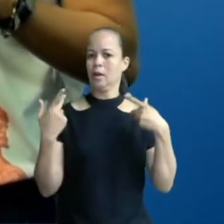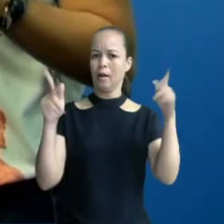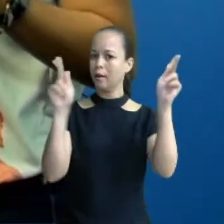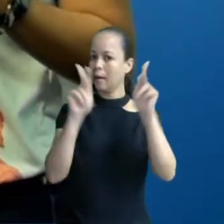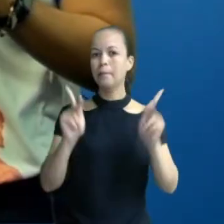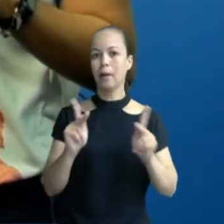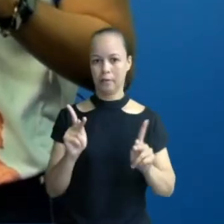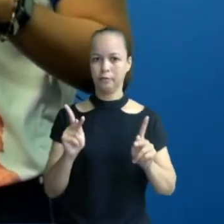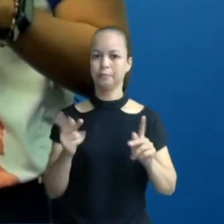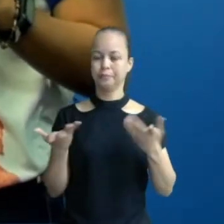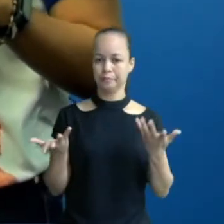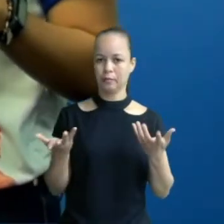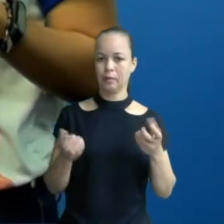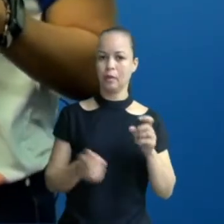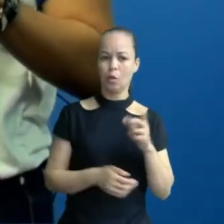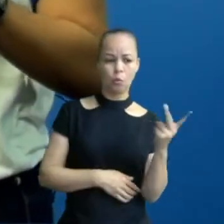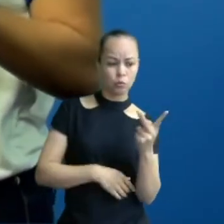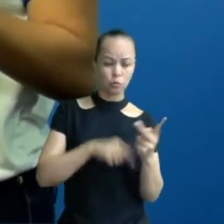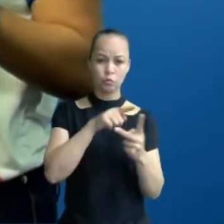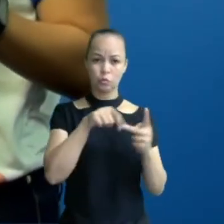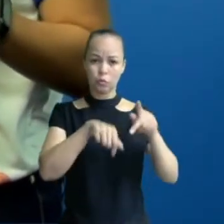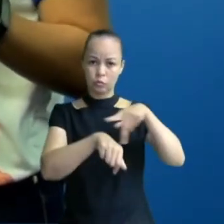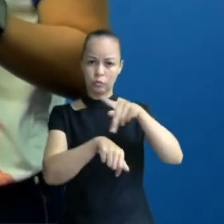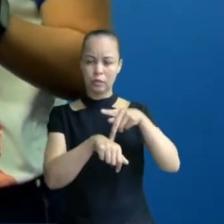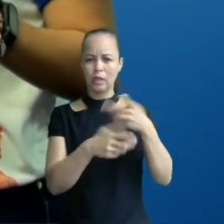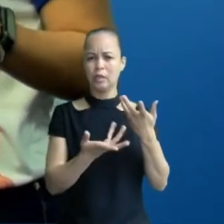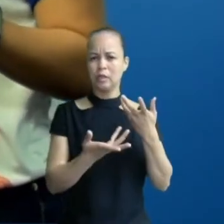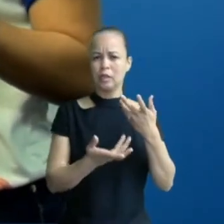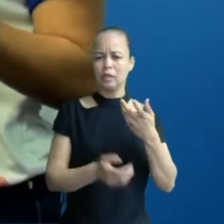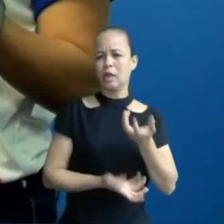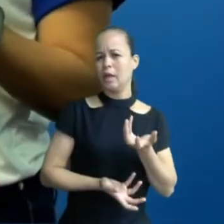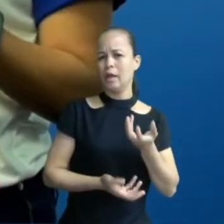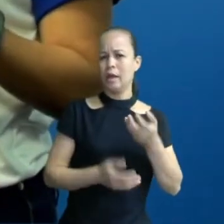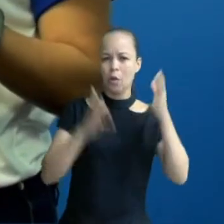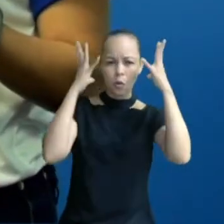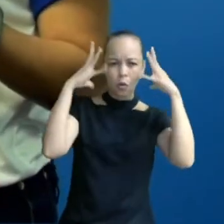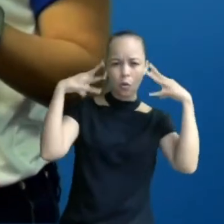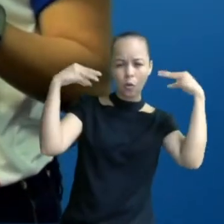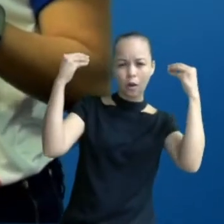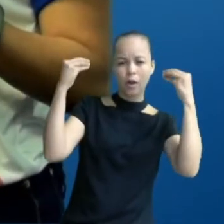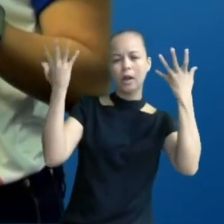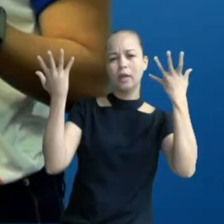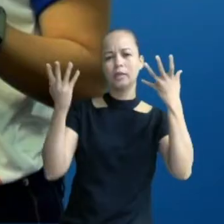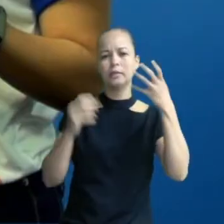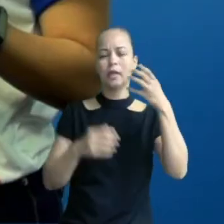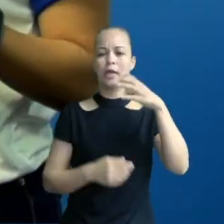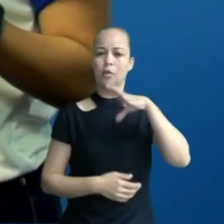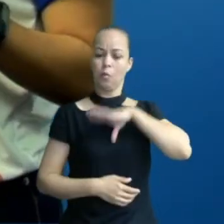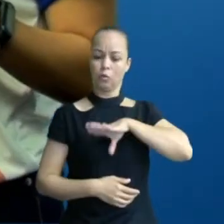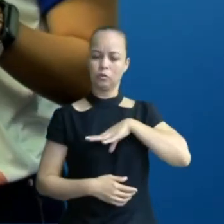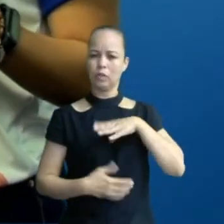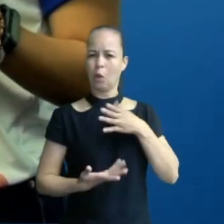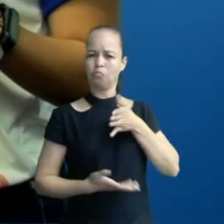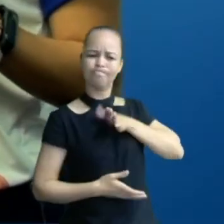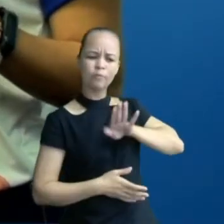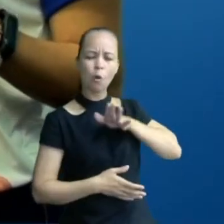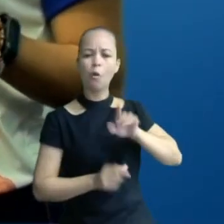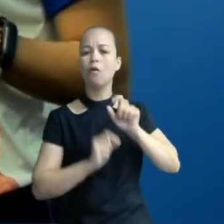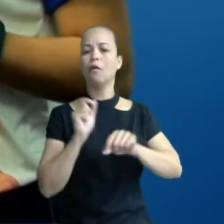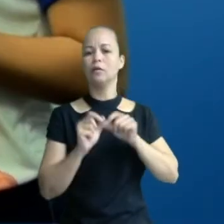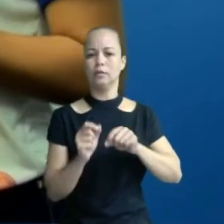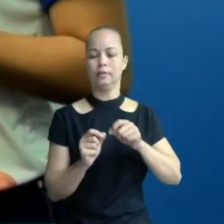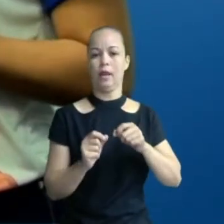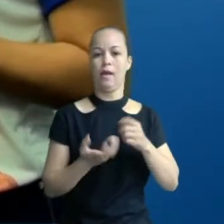né, Holanda e Portugal, só tinham uma pequena rinchazinha, não gostava muito da Espanha, entendeu? Só